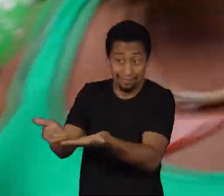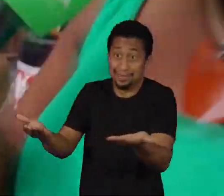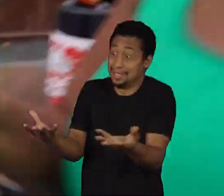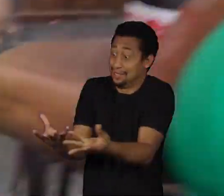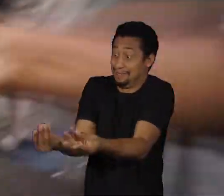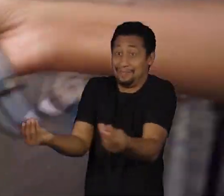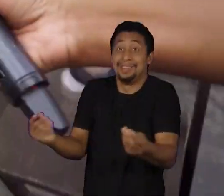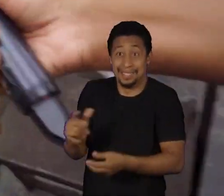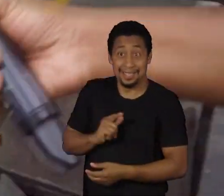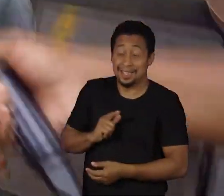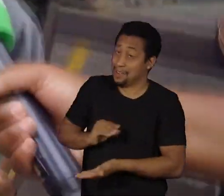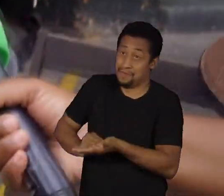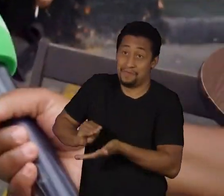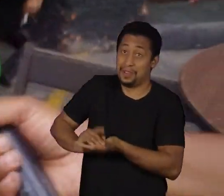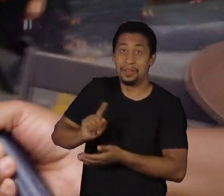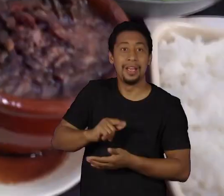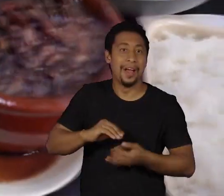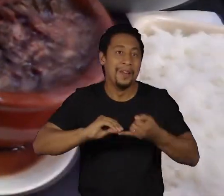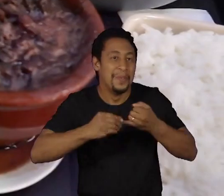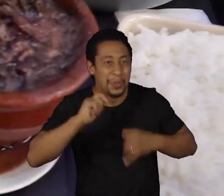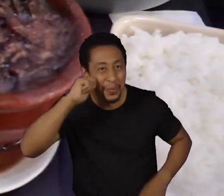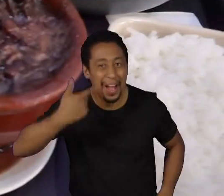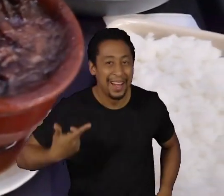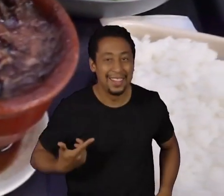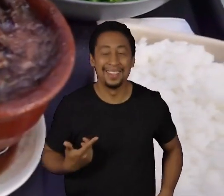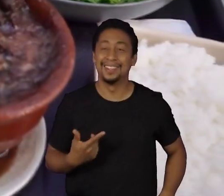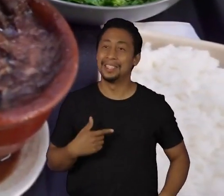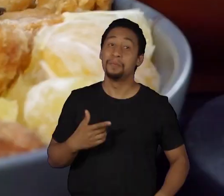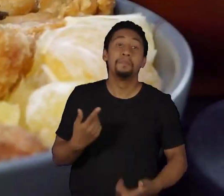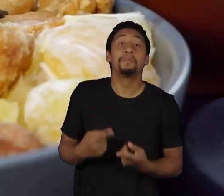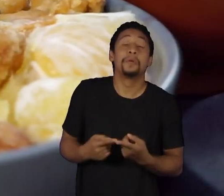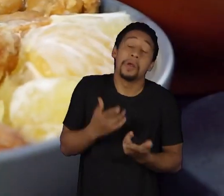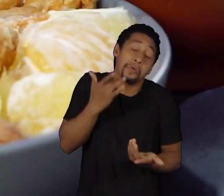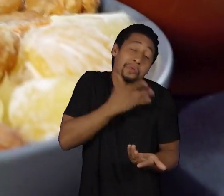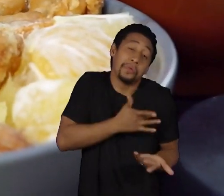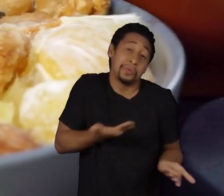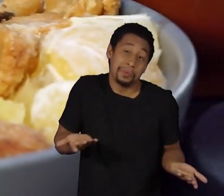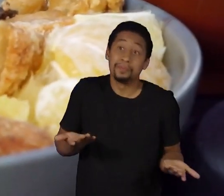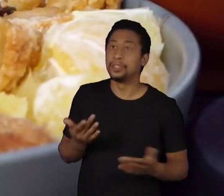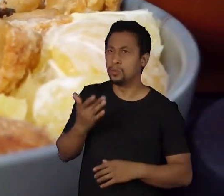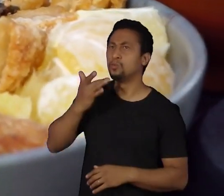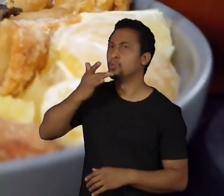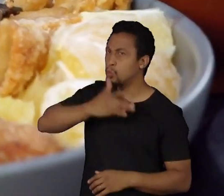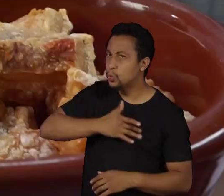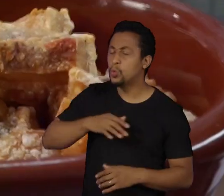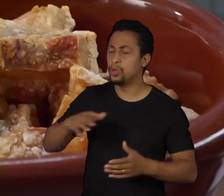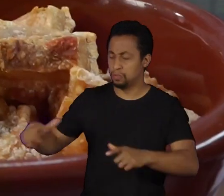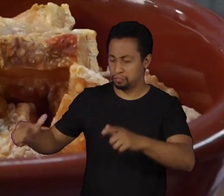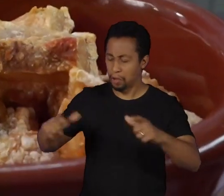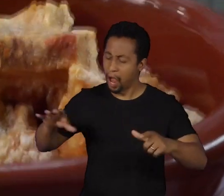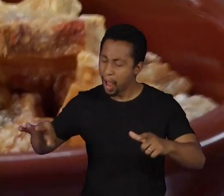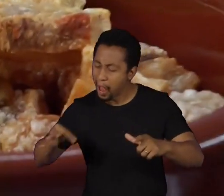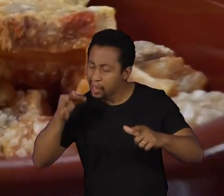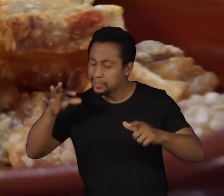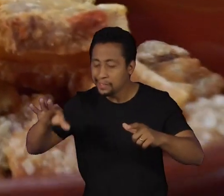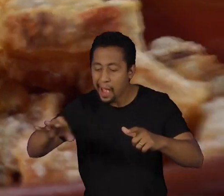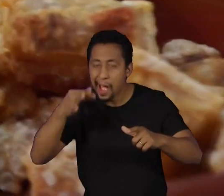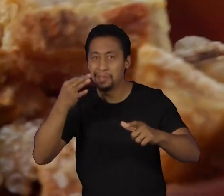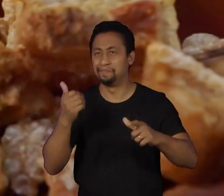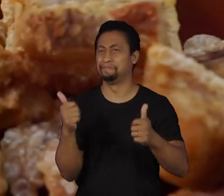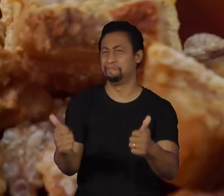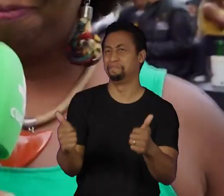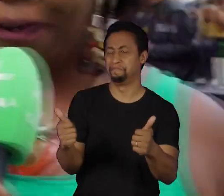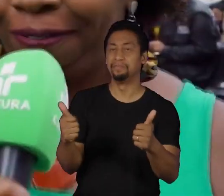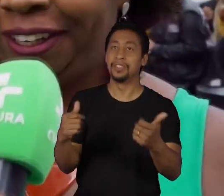falando. Feijoada, porque é gostoso. A feijoada daqui é muito gostosa, os petiscos também são muito bons. Samba e feijoada é